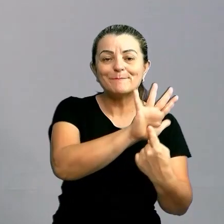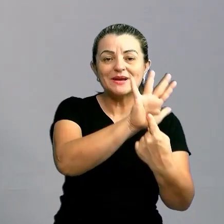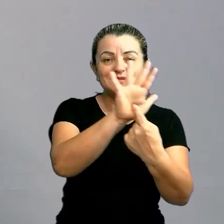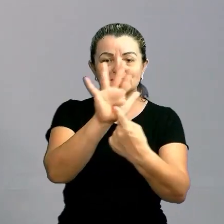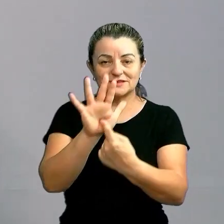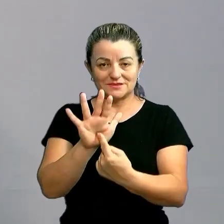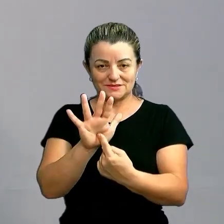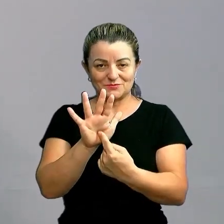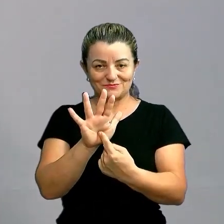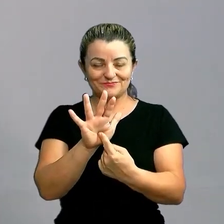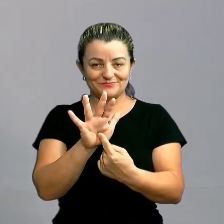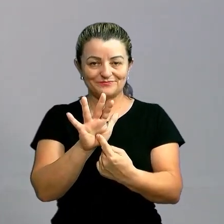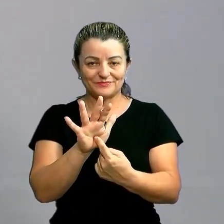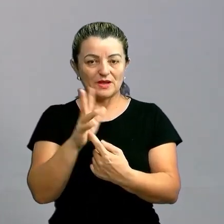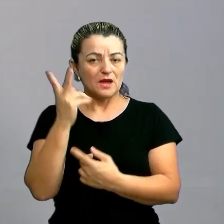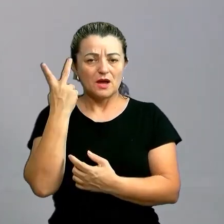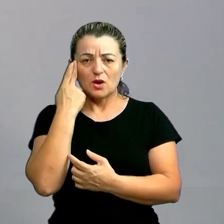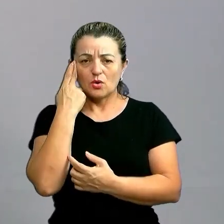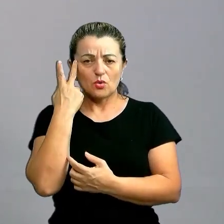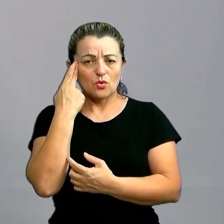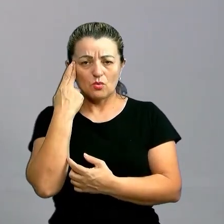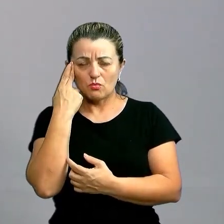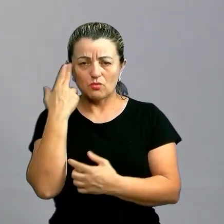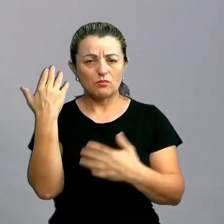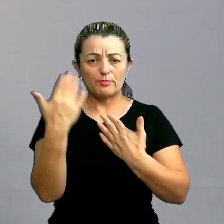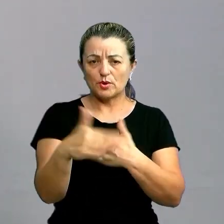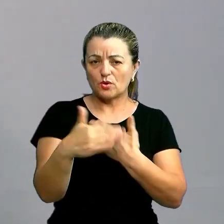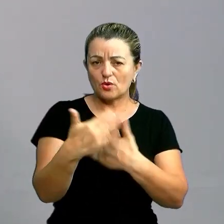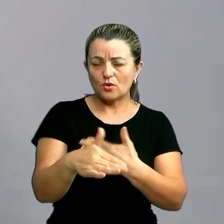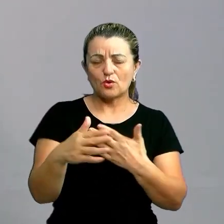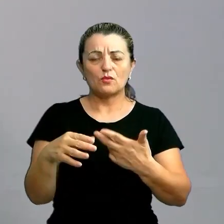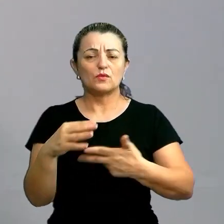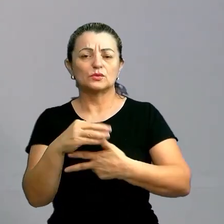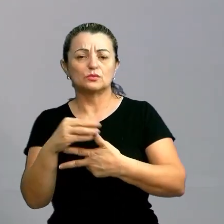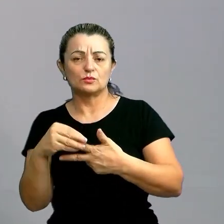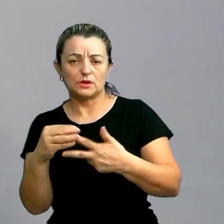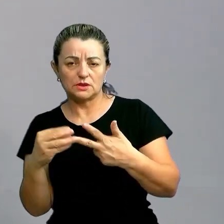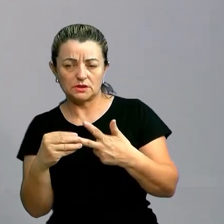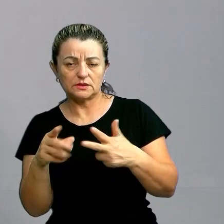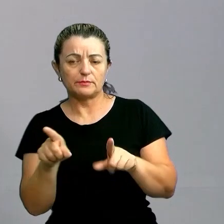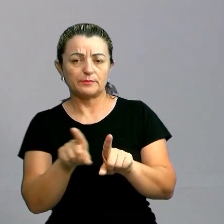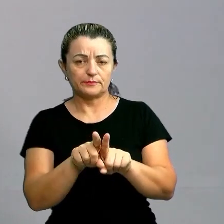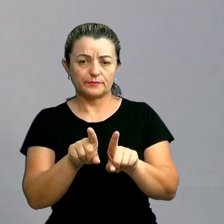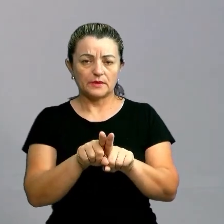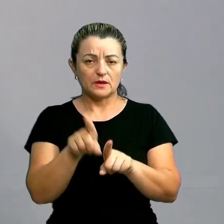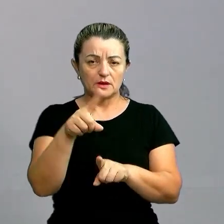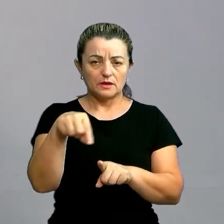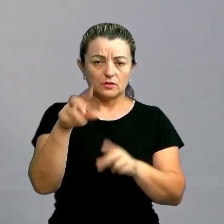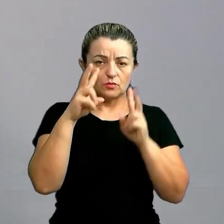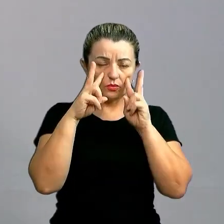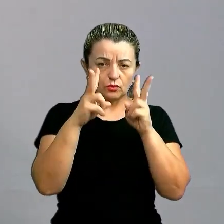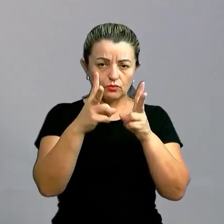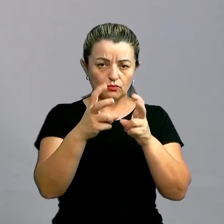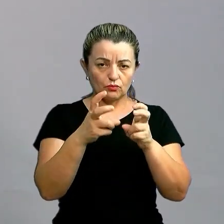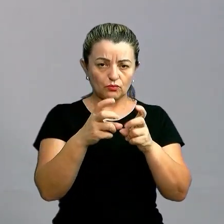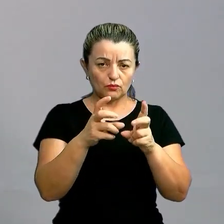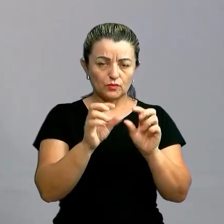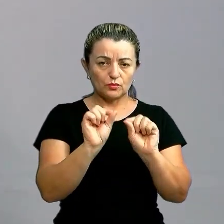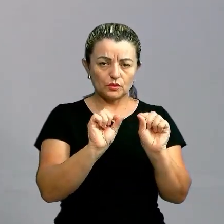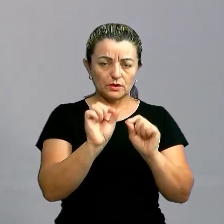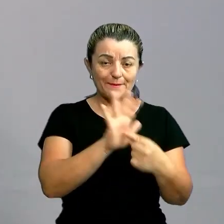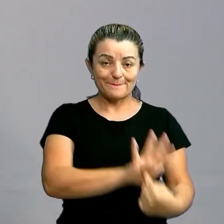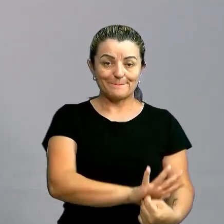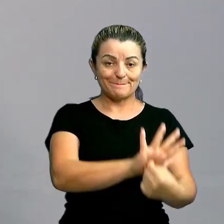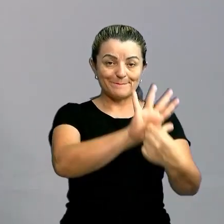comum em provas demais que vocês observem uma árvore filogenética,